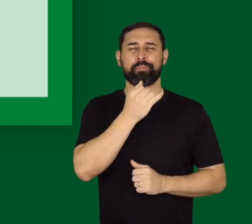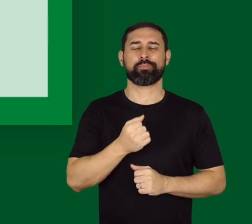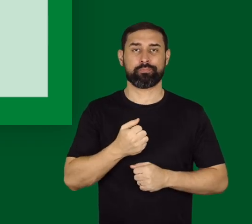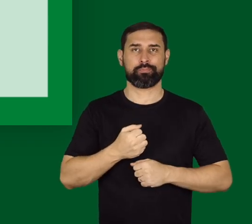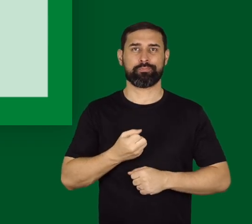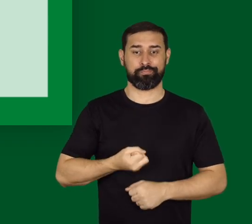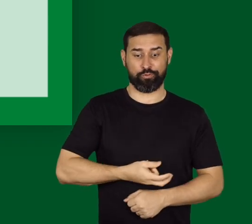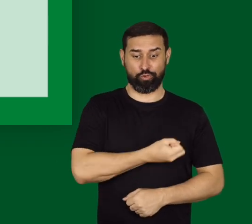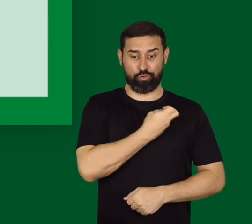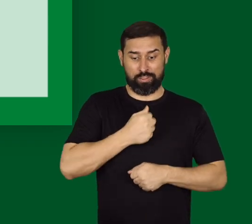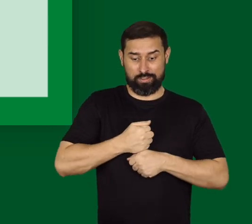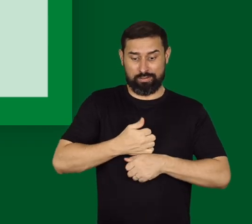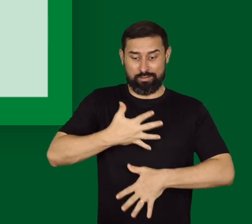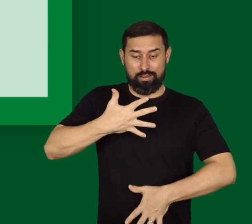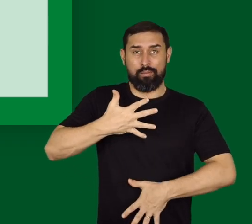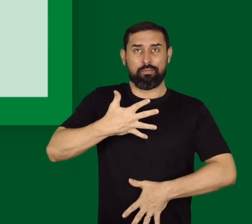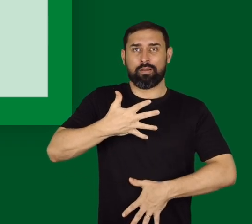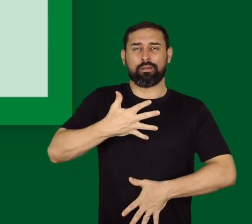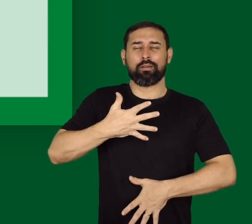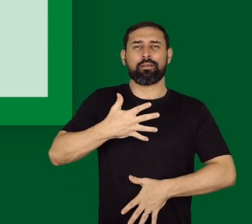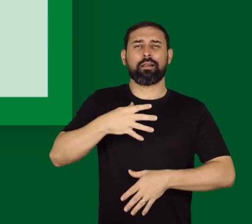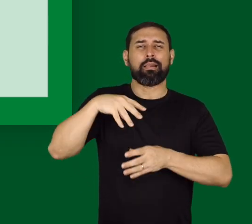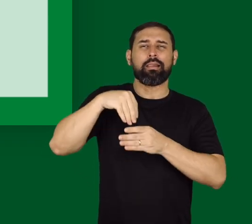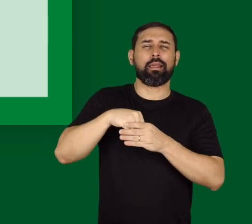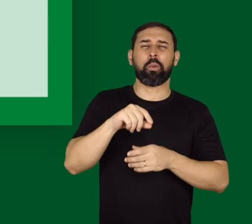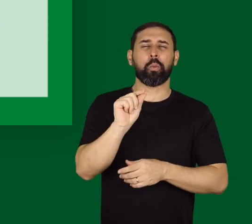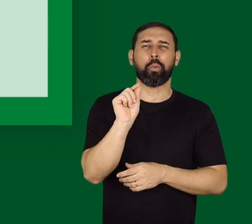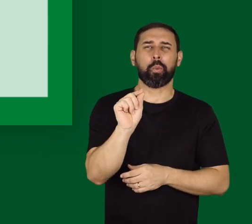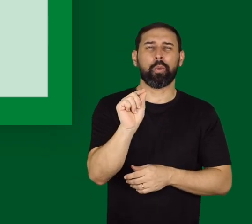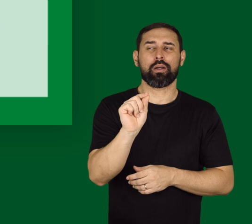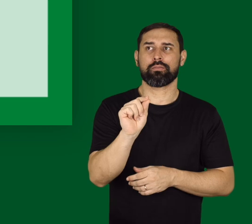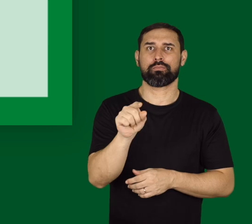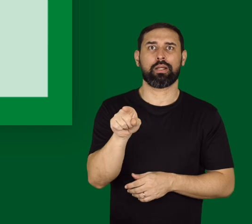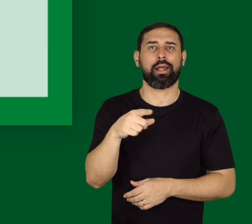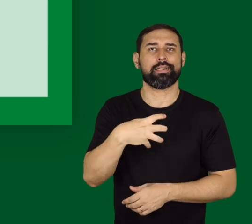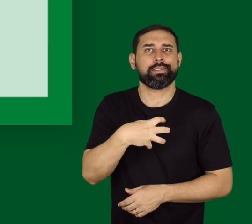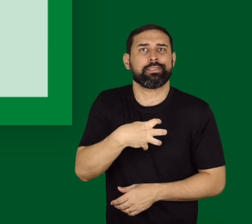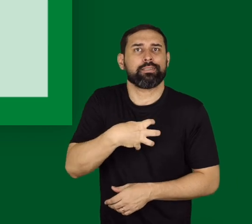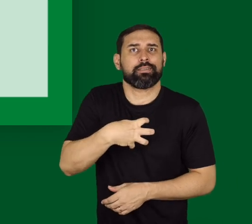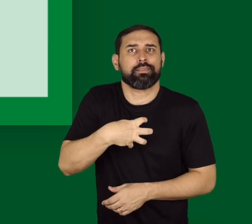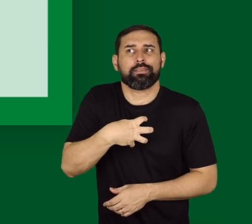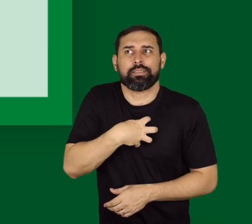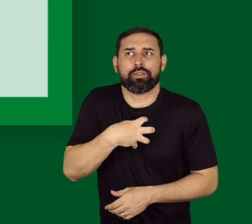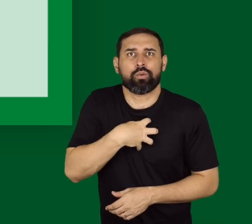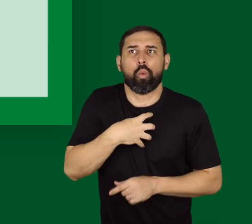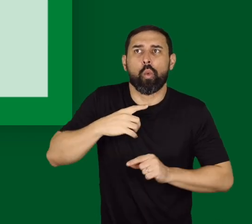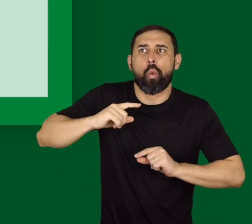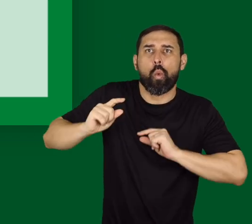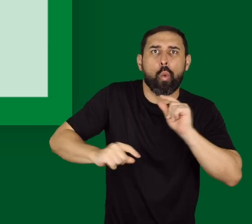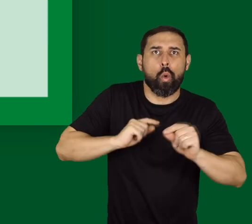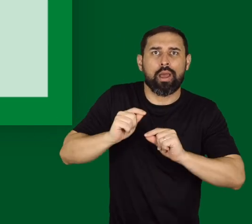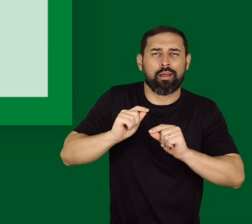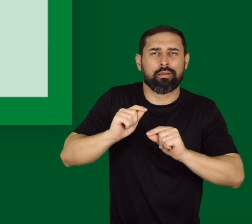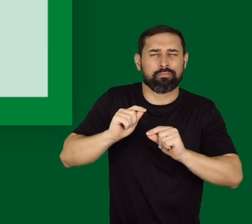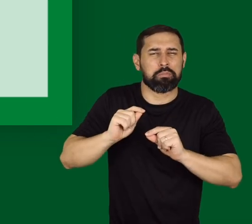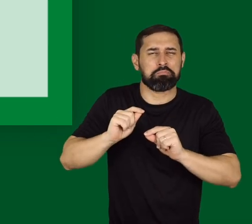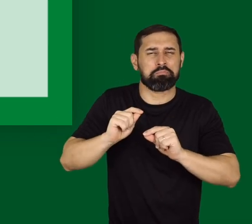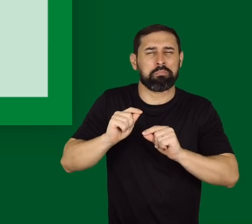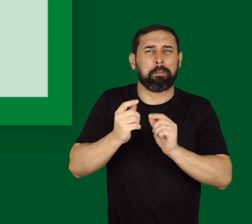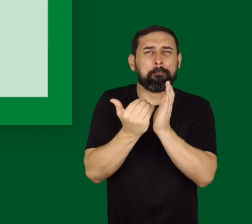gente tem a síndrome da resposta inflamatória sistêmica, que é caracterizado